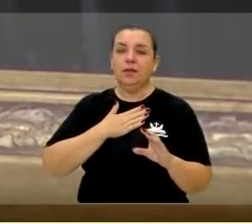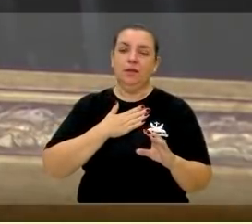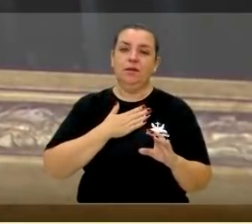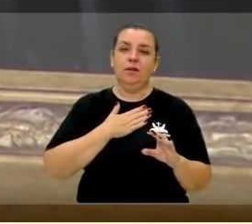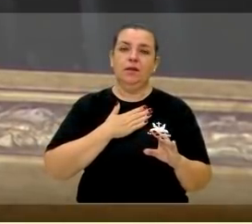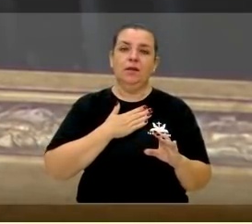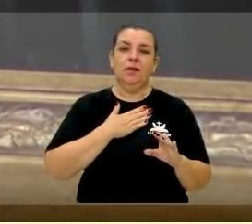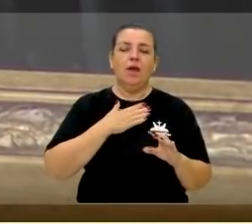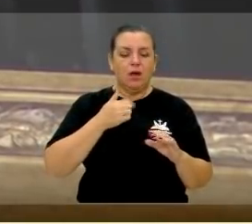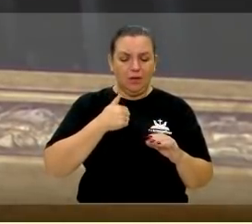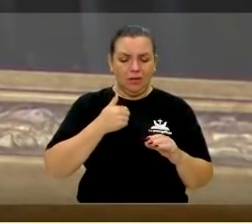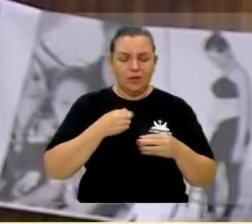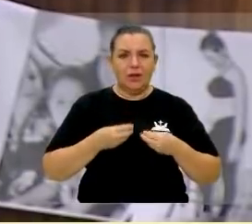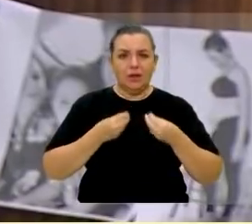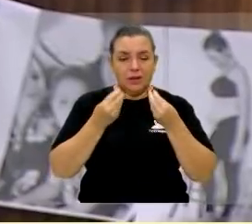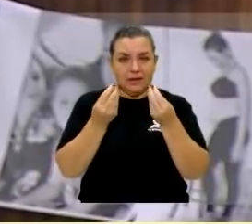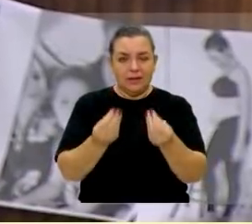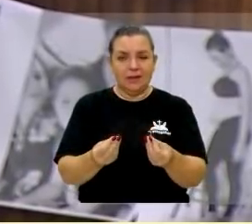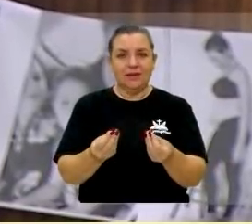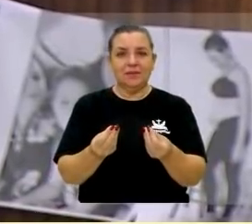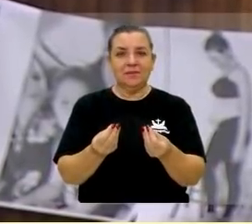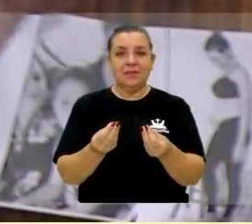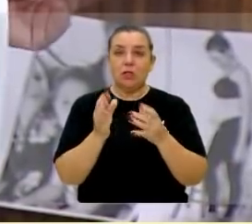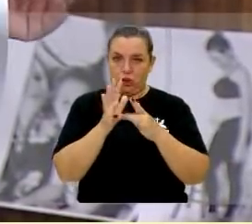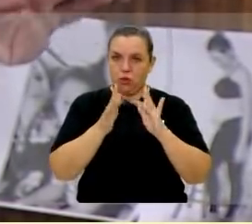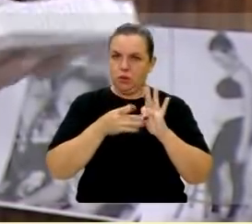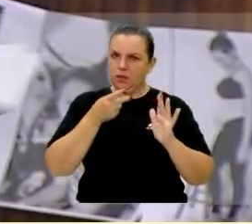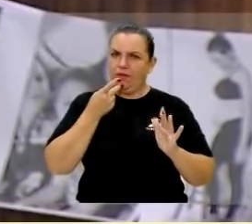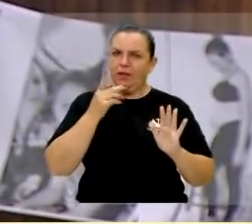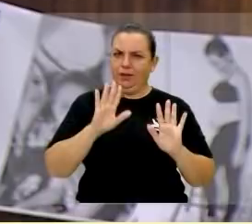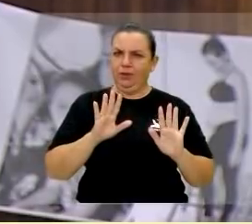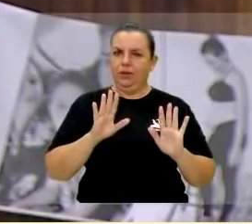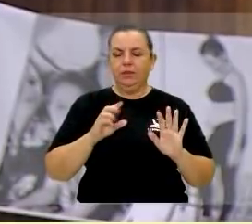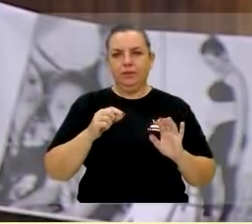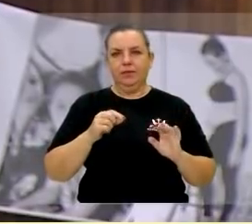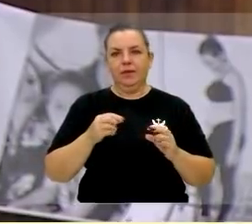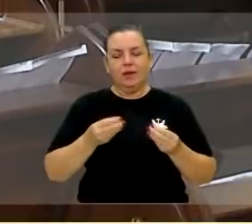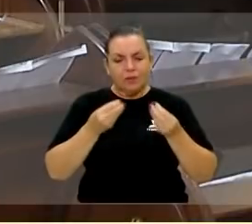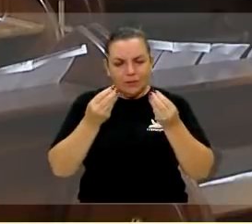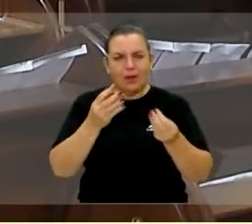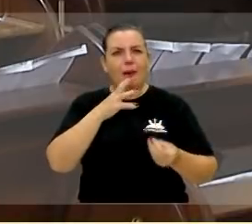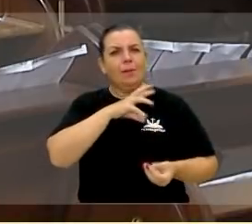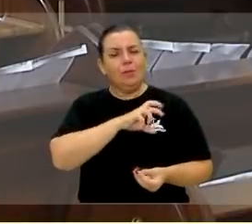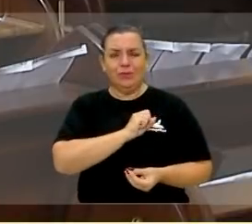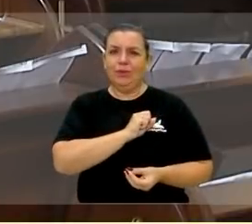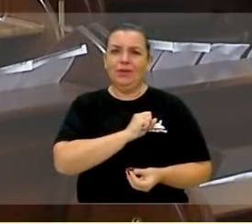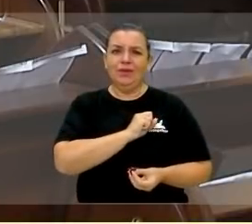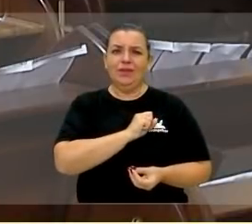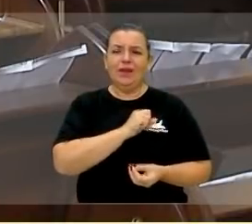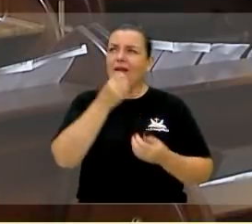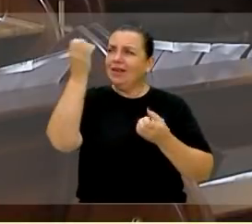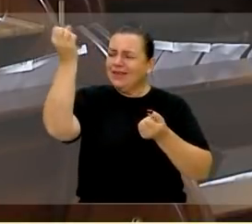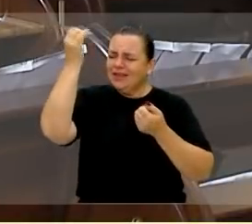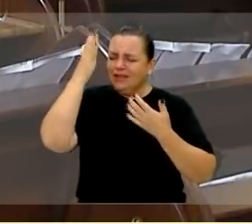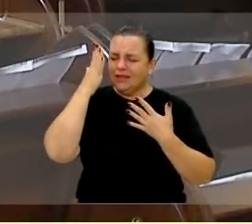o que eu tenho a lhes oferecer é amor, é graça,